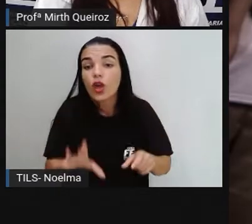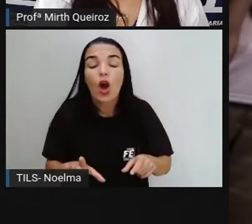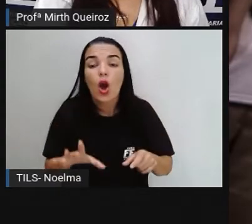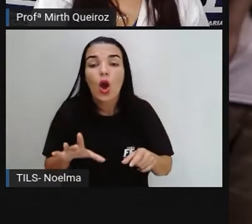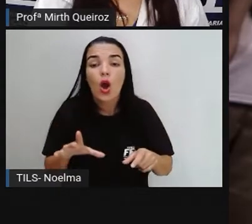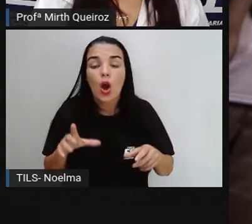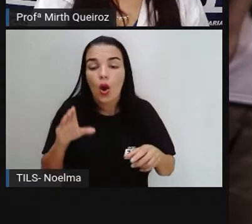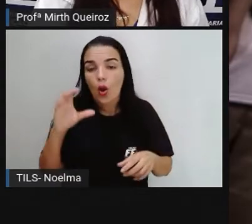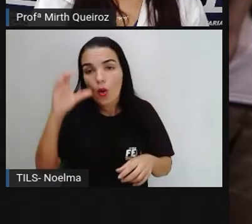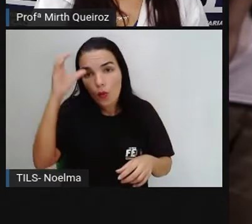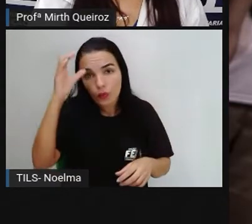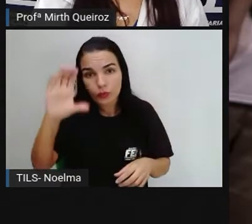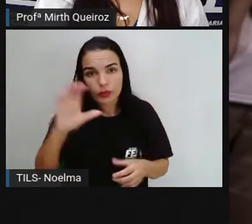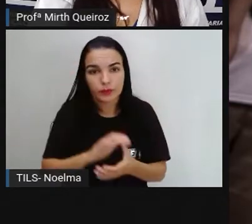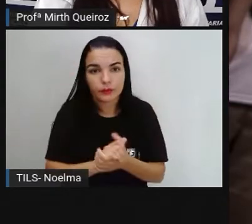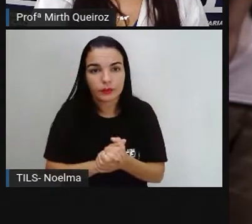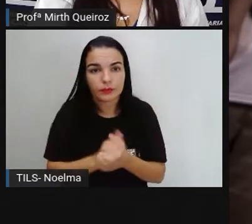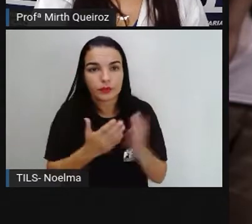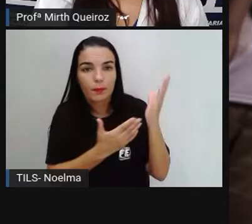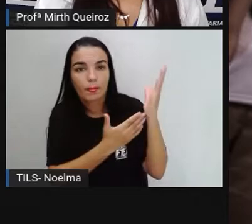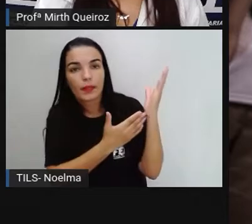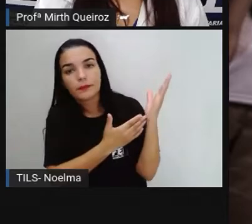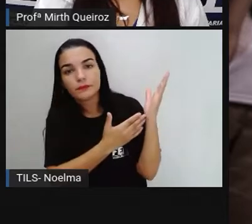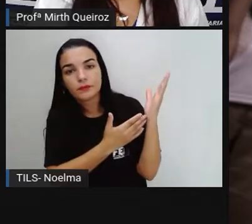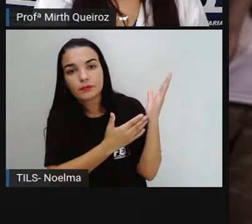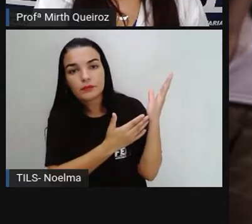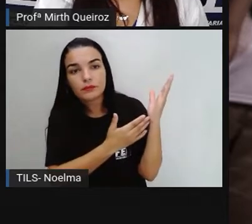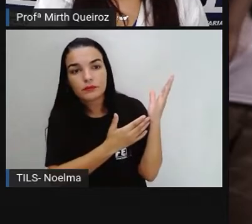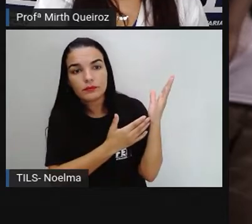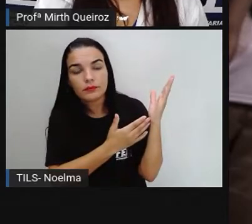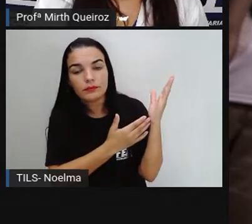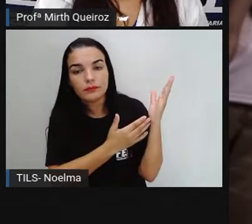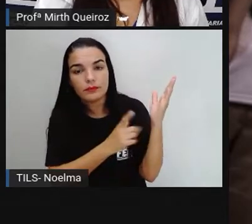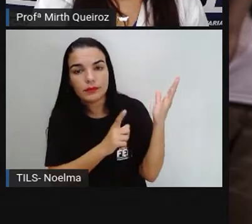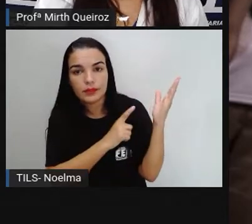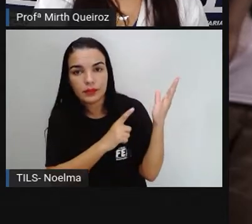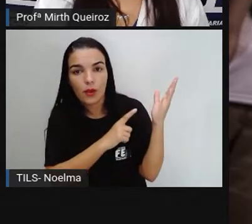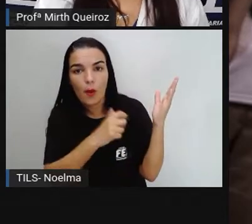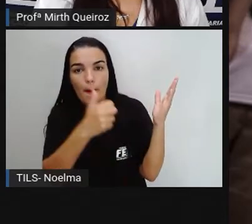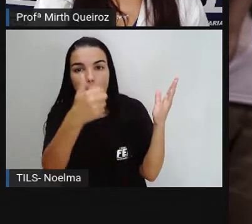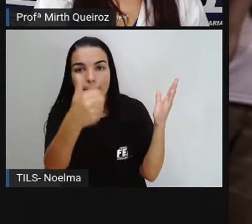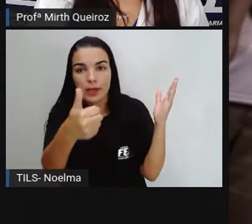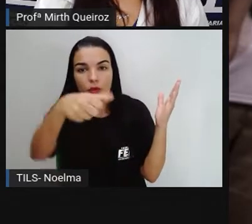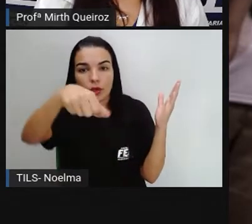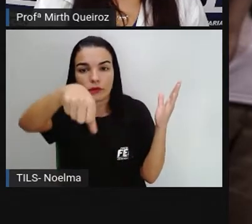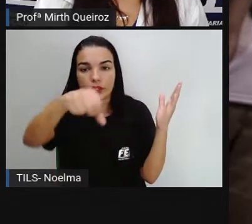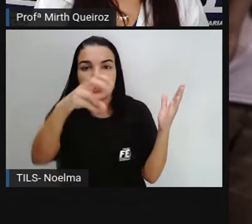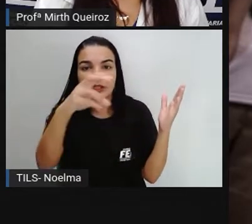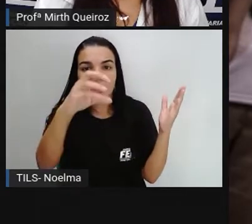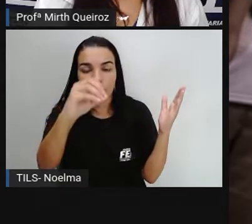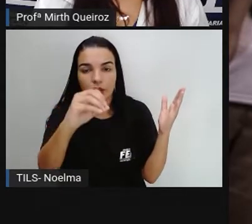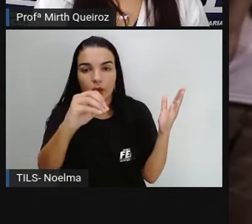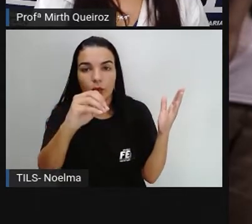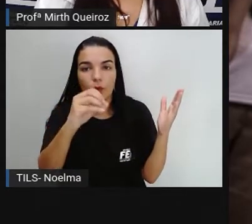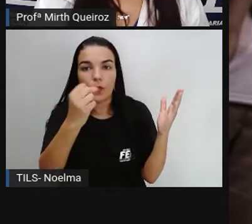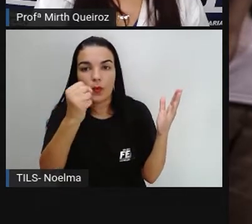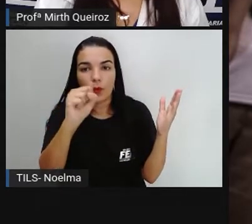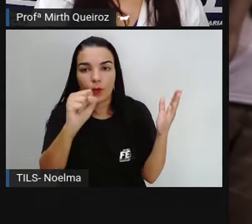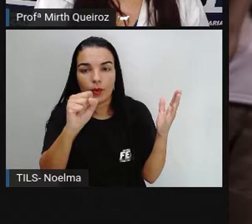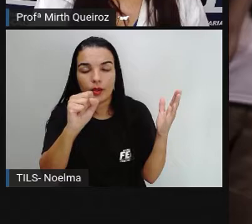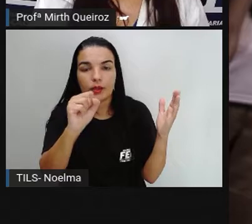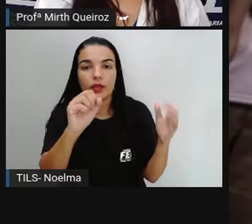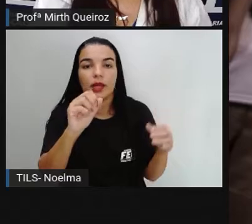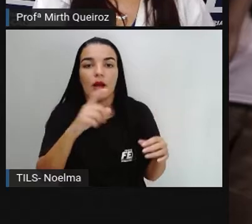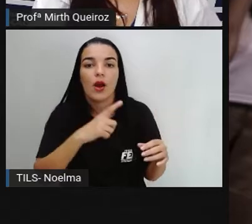aqui um governador da Amazônia, que em 1958, Gilberto Mestrinho, o nome dele, ele disse